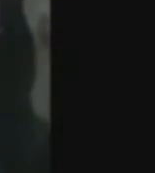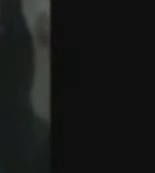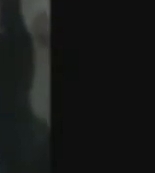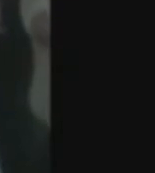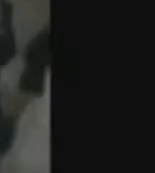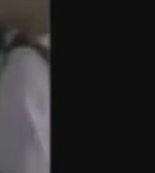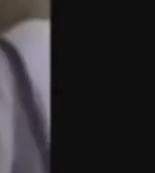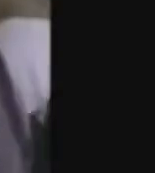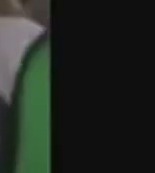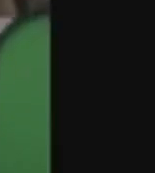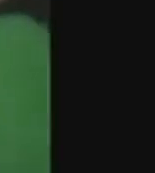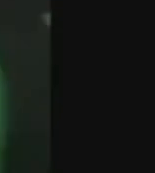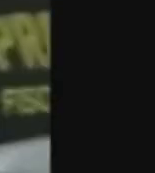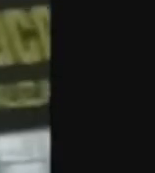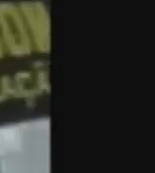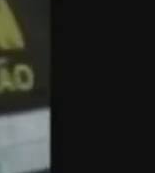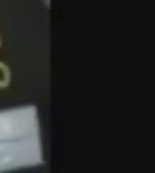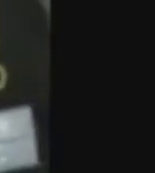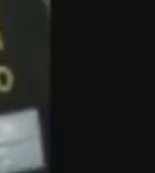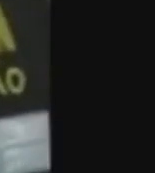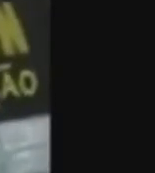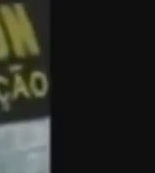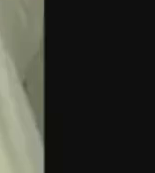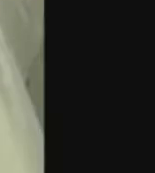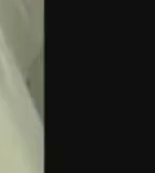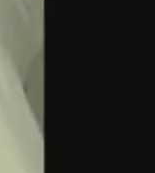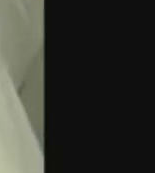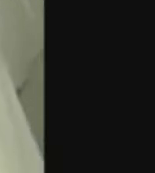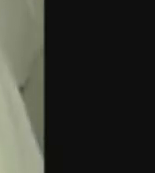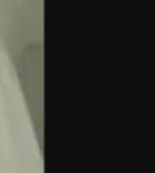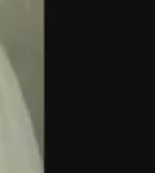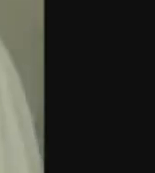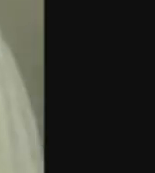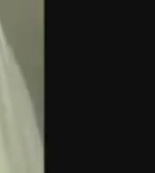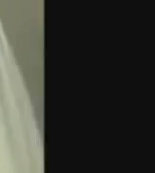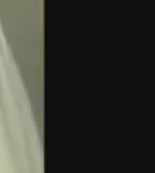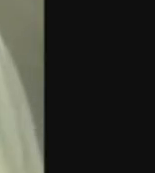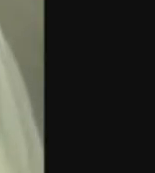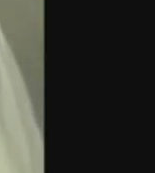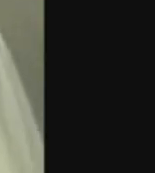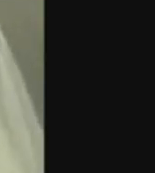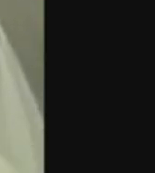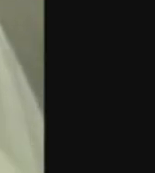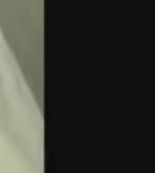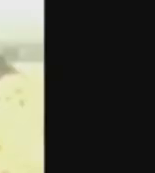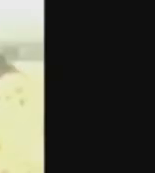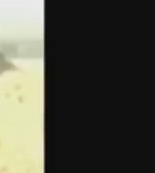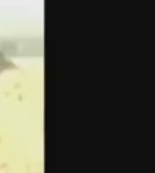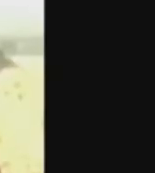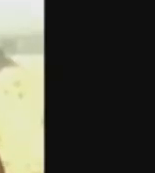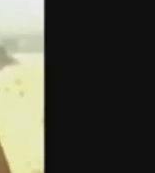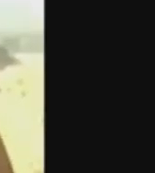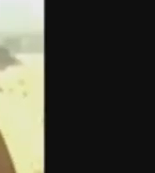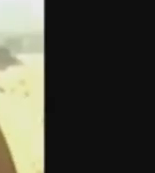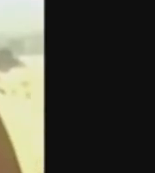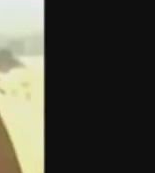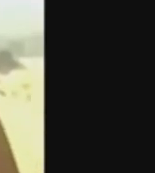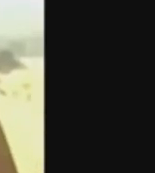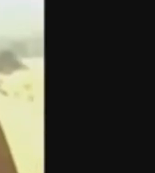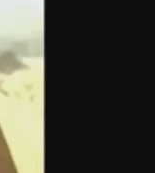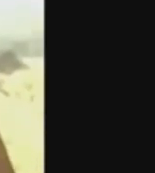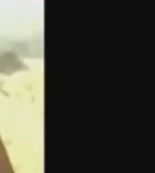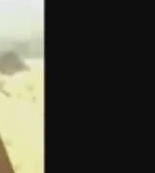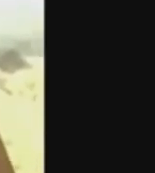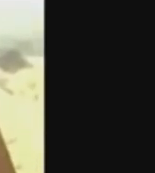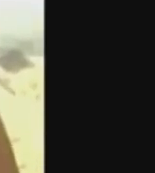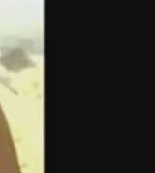muito complicada sem utilizar uma metodologia como essa do DNA. Ele mostra quem está vendendo o produto correto. Ainda mais, né, aqui em